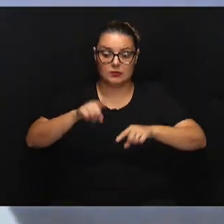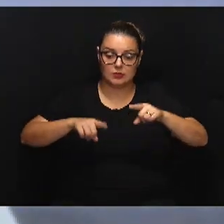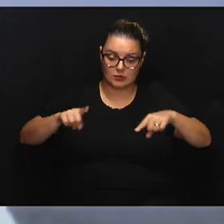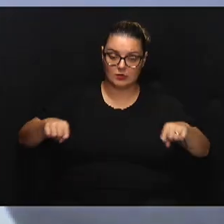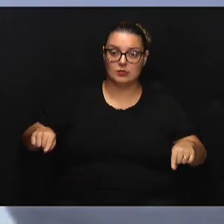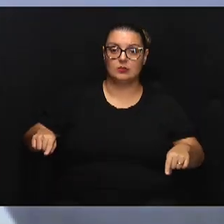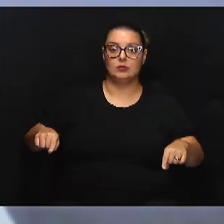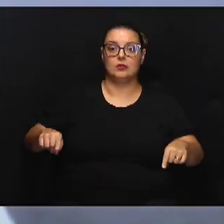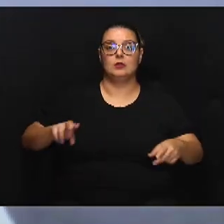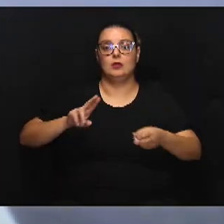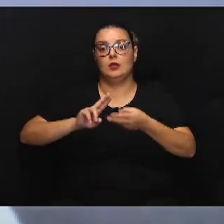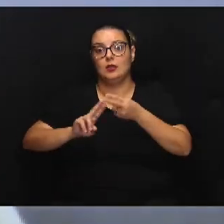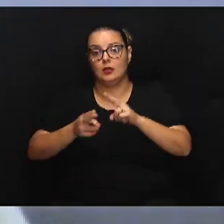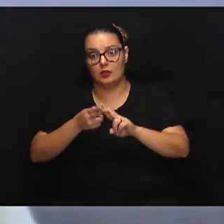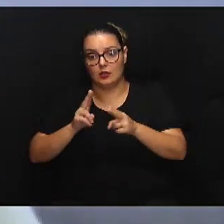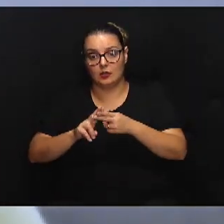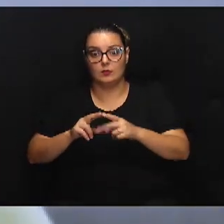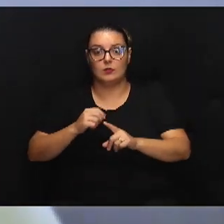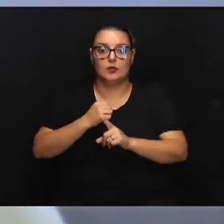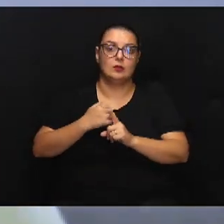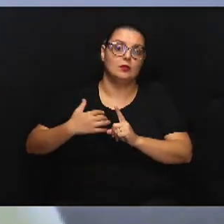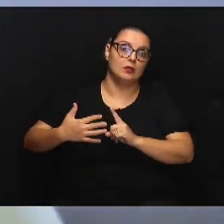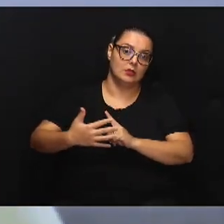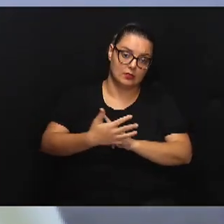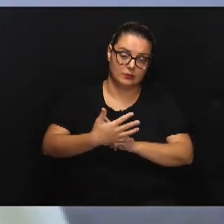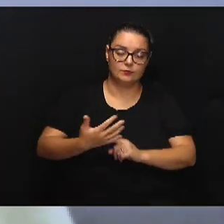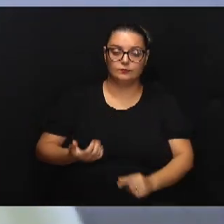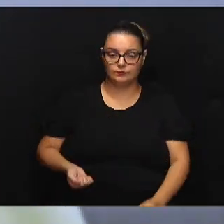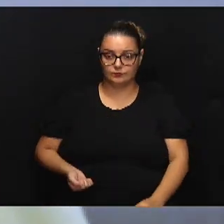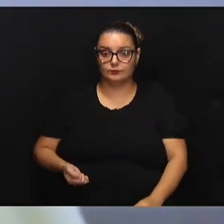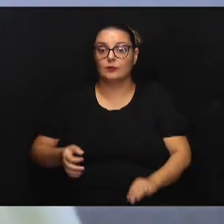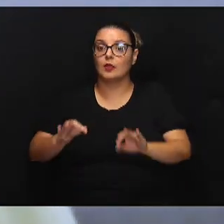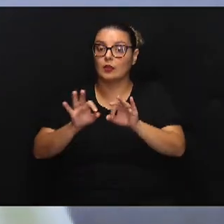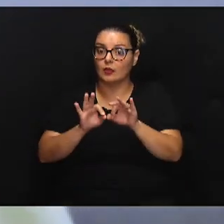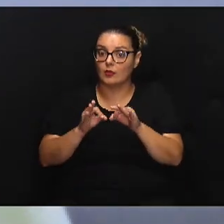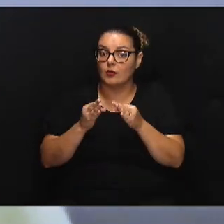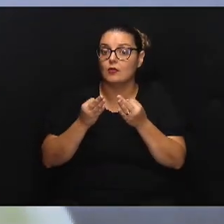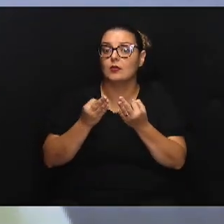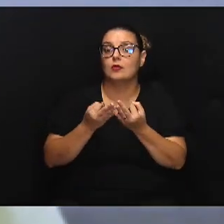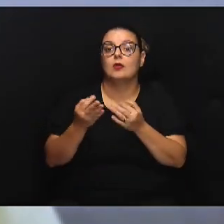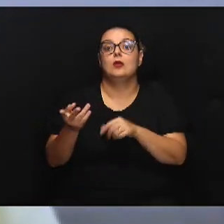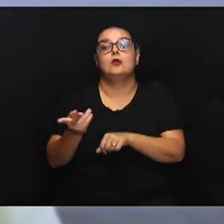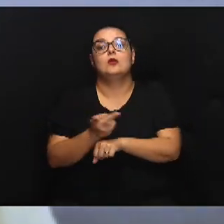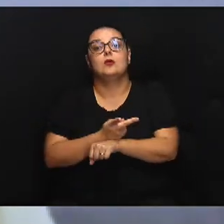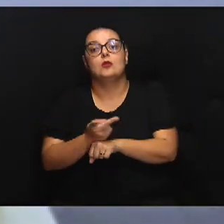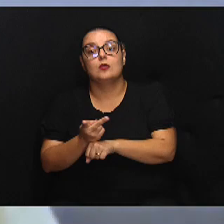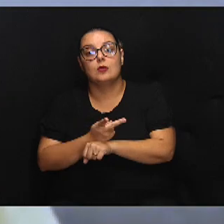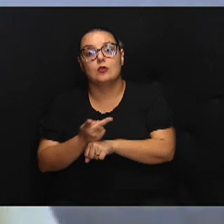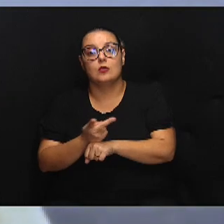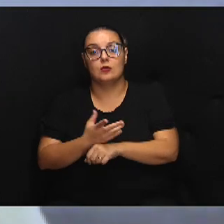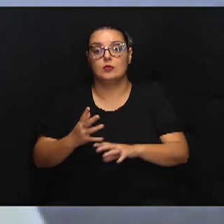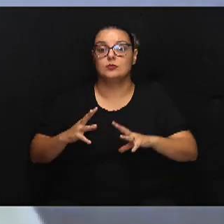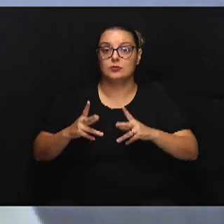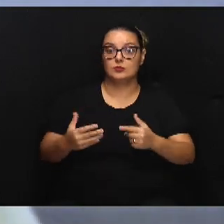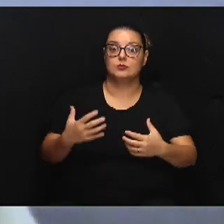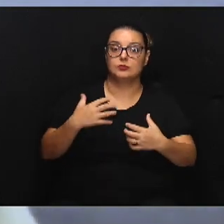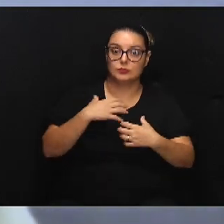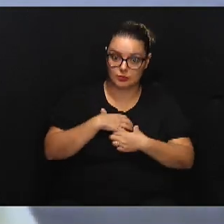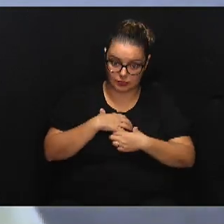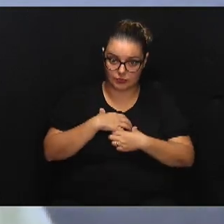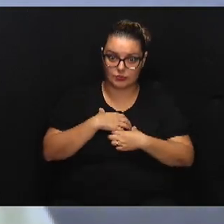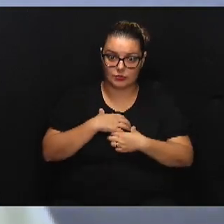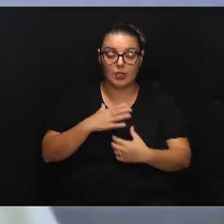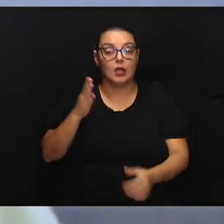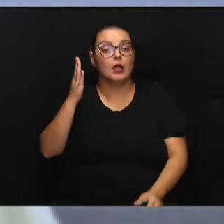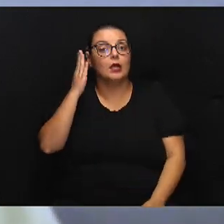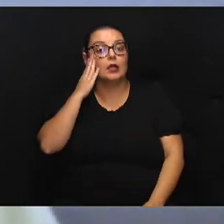alterações de habilidades sociais. Então, família, busquem de todas as formas